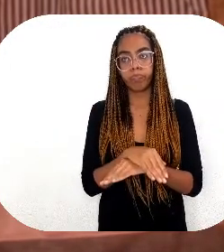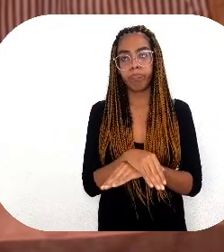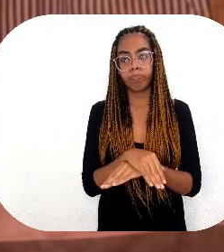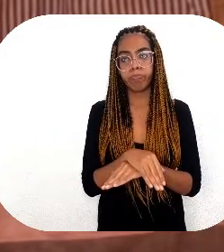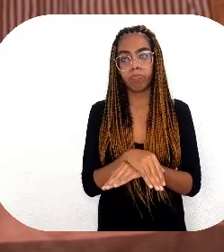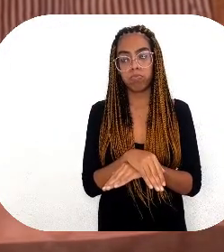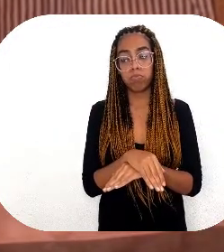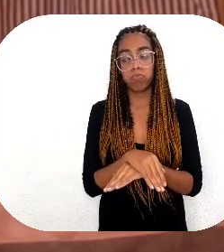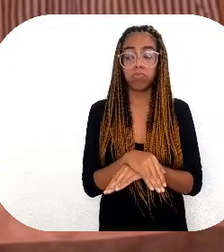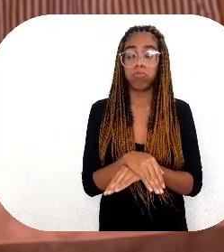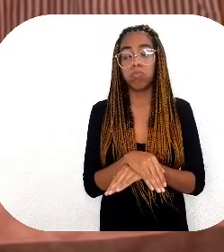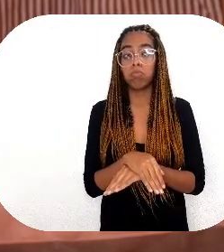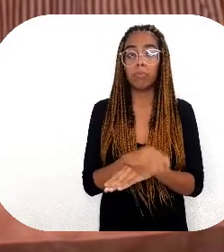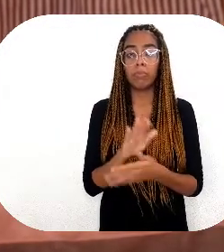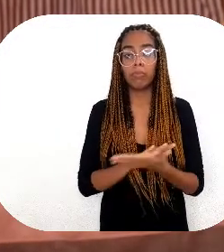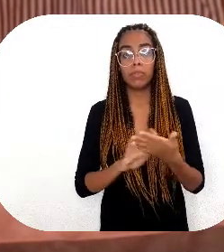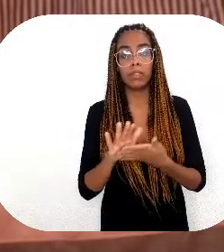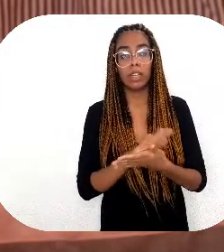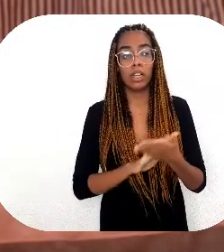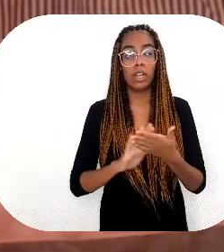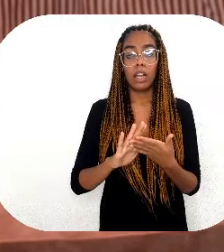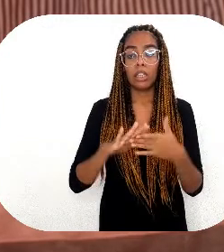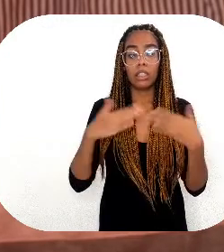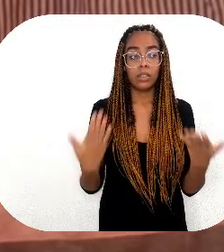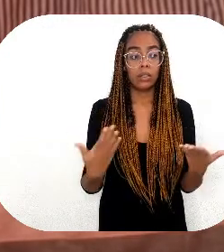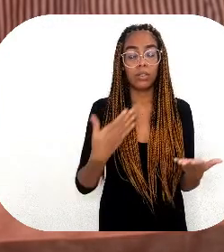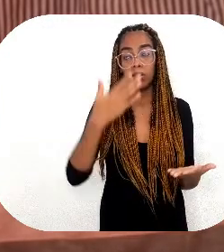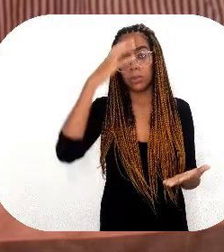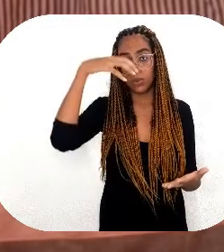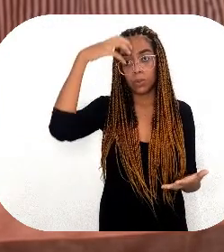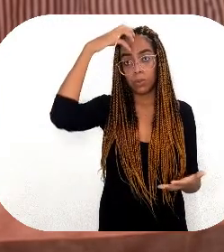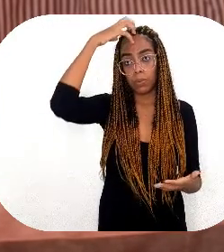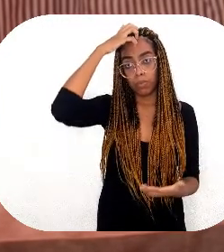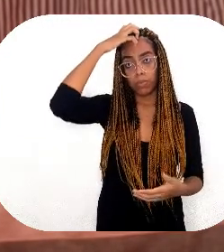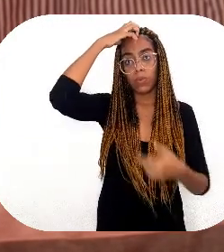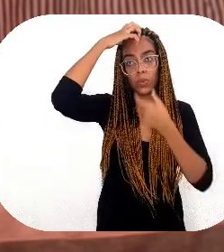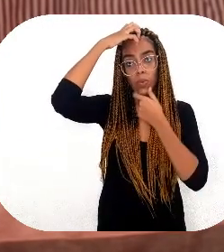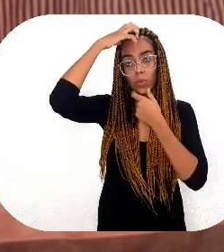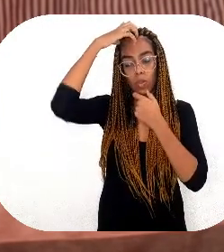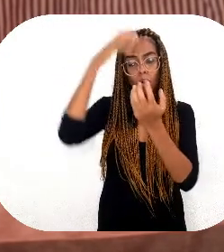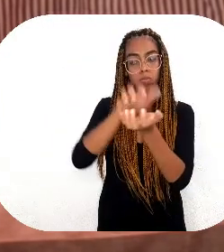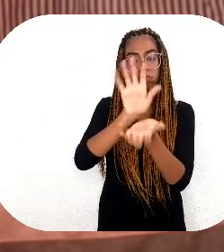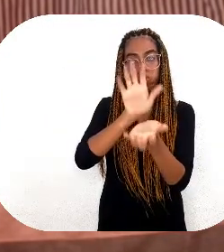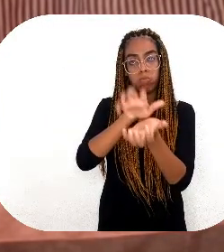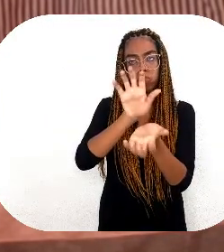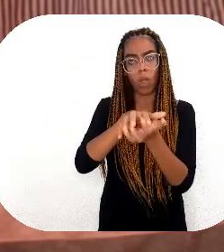nada. Nada mesmo. Até que o rei dos crocodilos